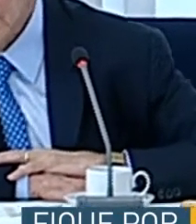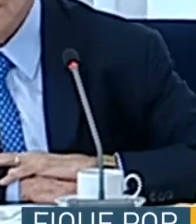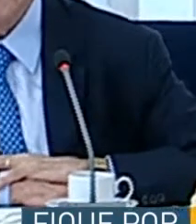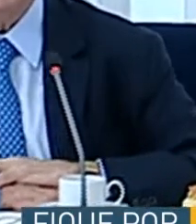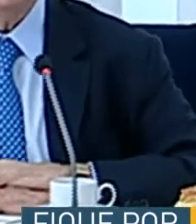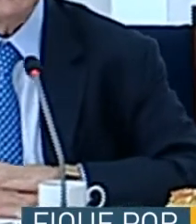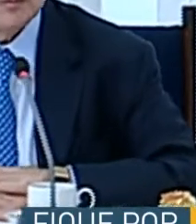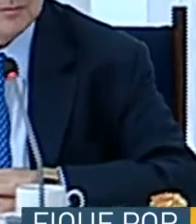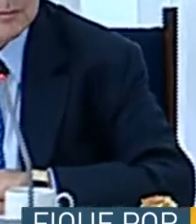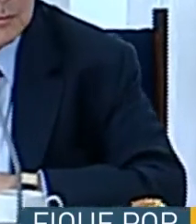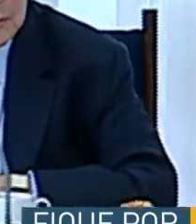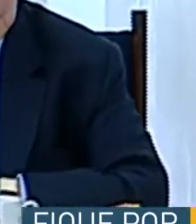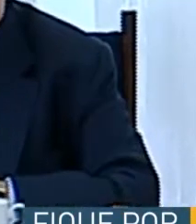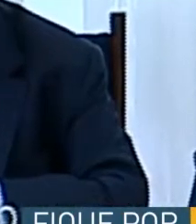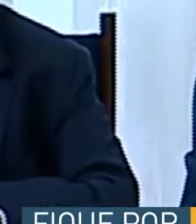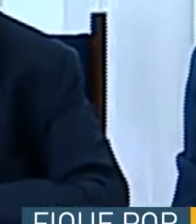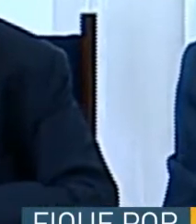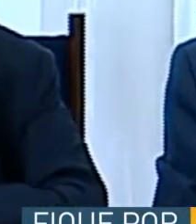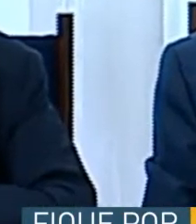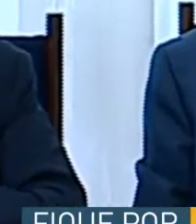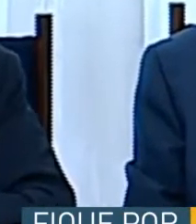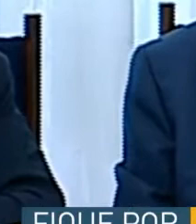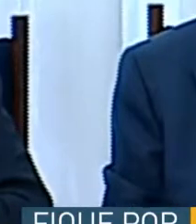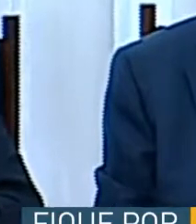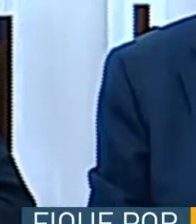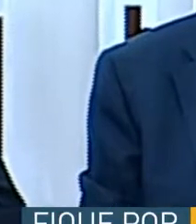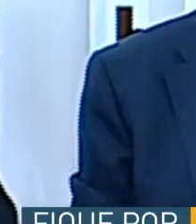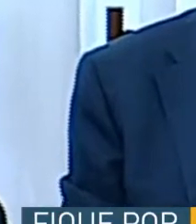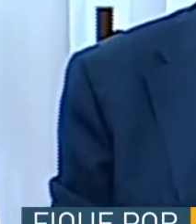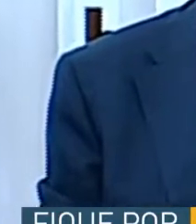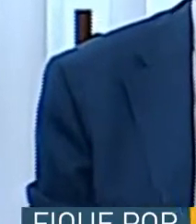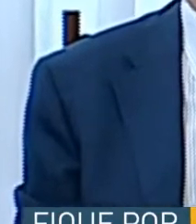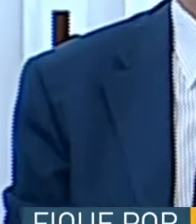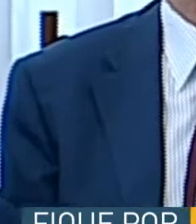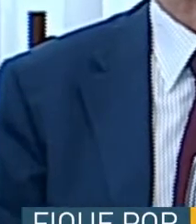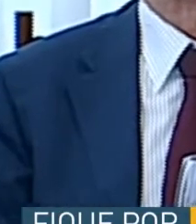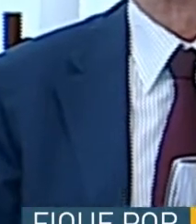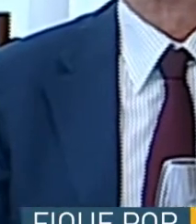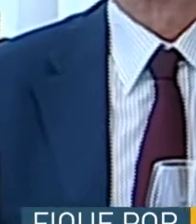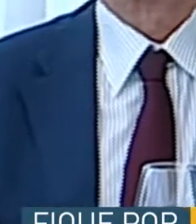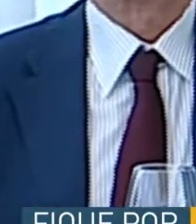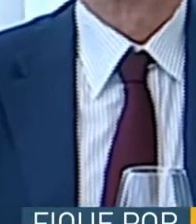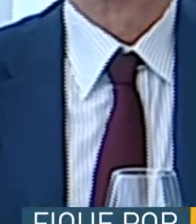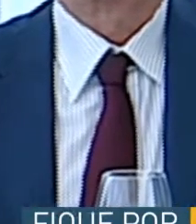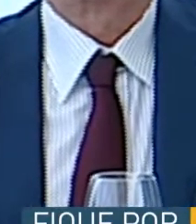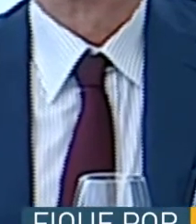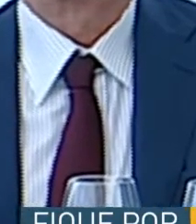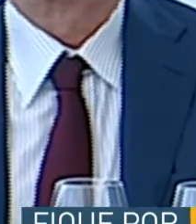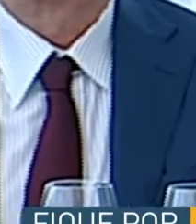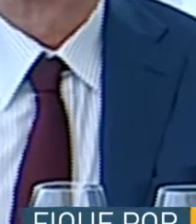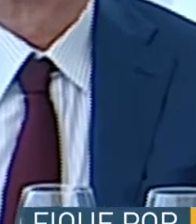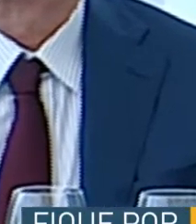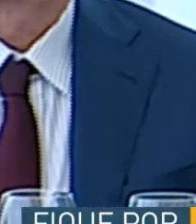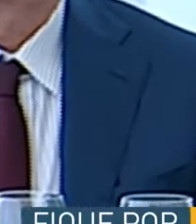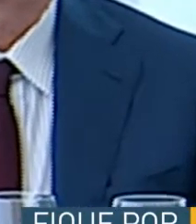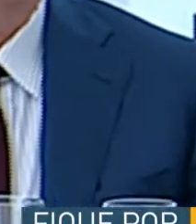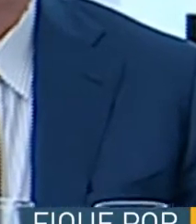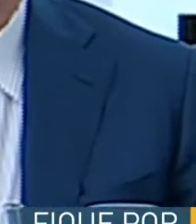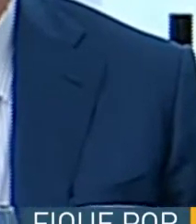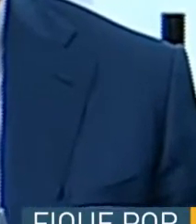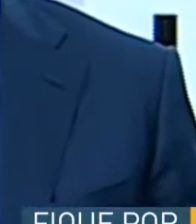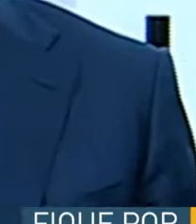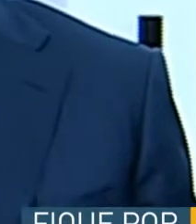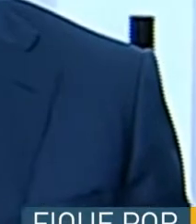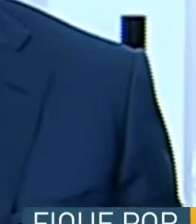não tivermos a reforma da Previdência aprovada, por exemplo, as despesas da Previdência continuarem a crescer como estão, baseadas